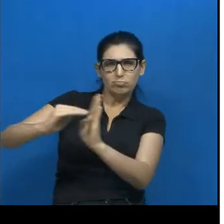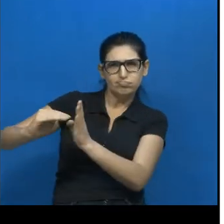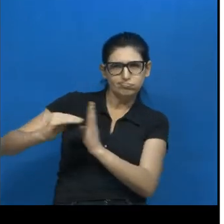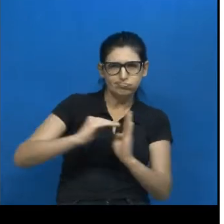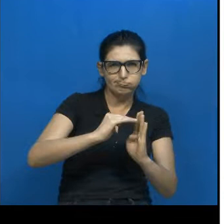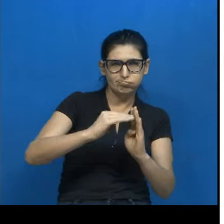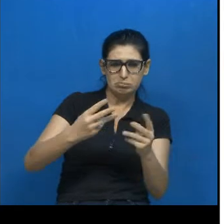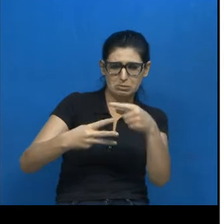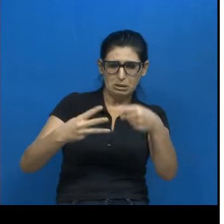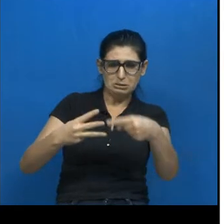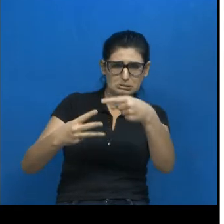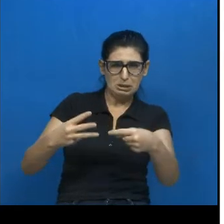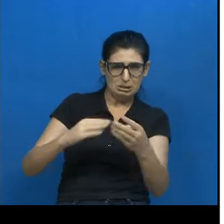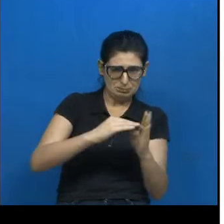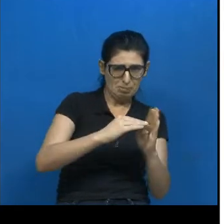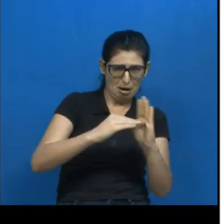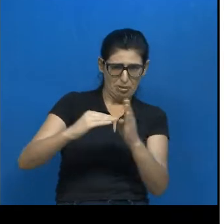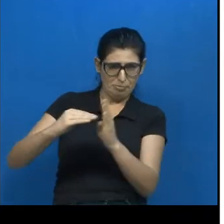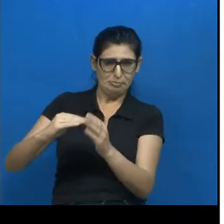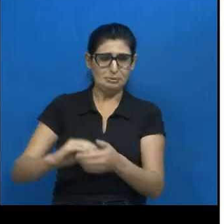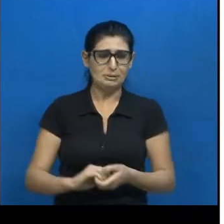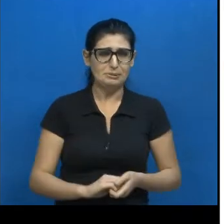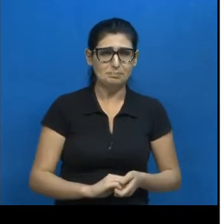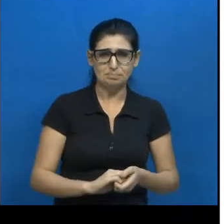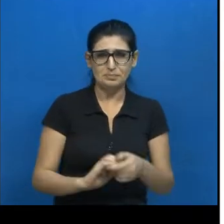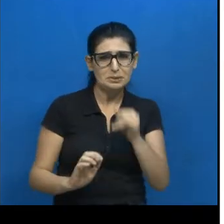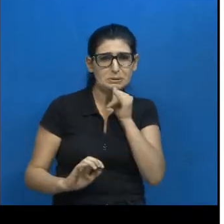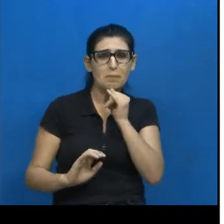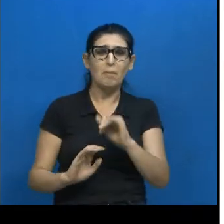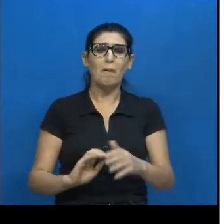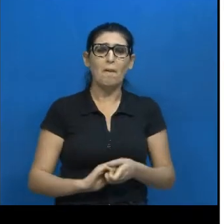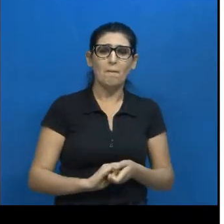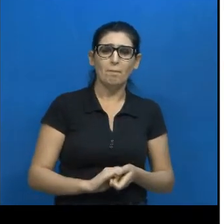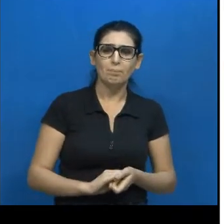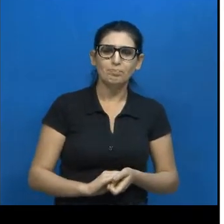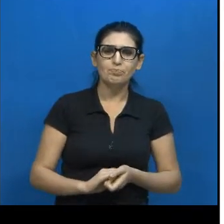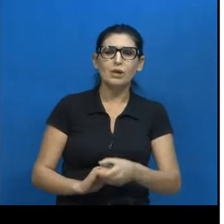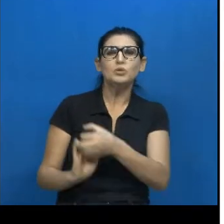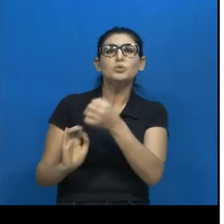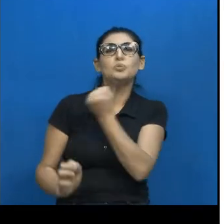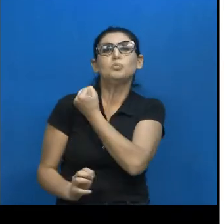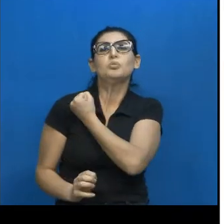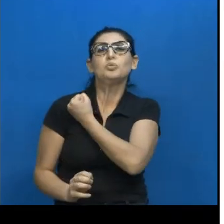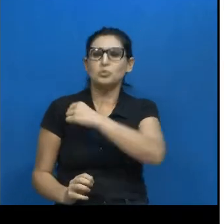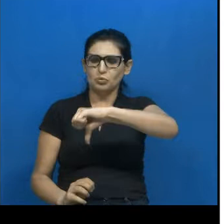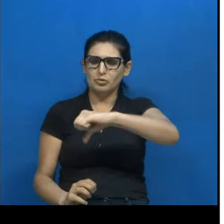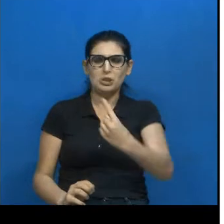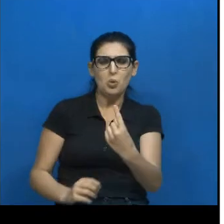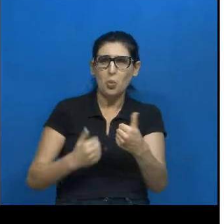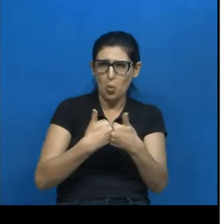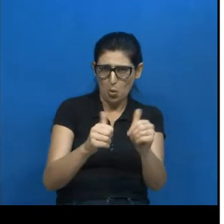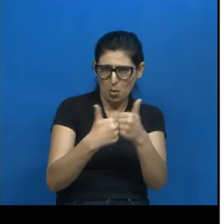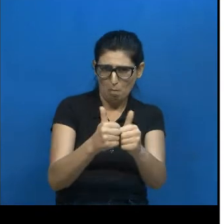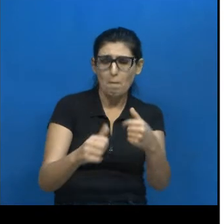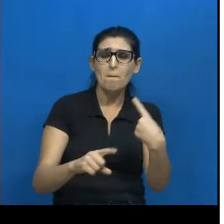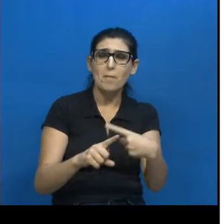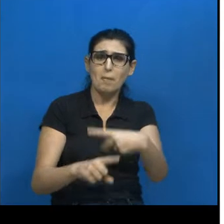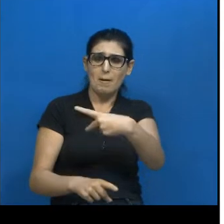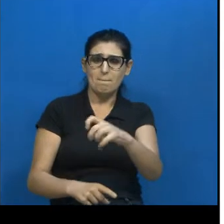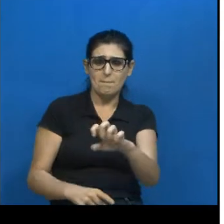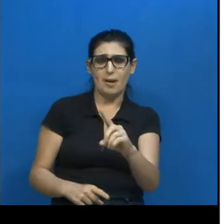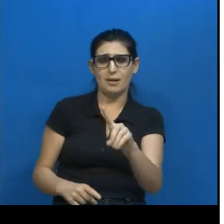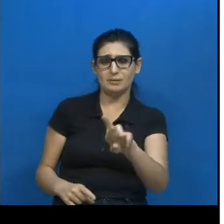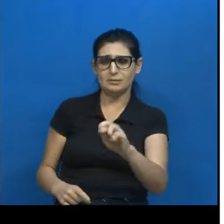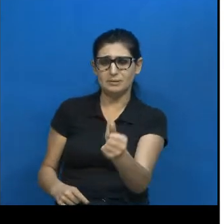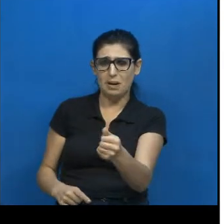gente redenominou, né? A gente pegou a linha do Pedramar, a gente chamou de 91. Porque o Pedramar,